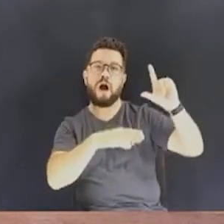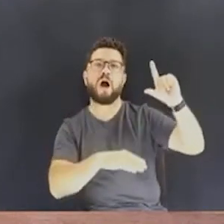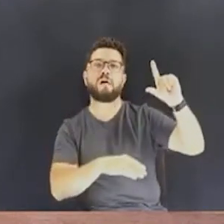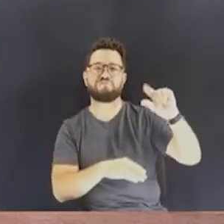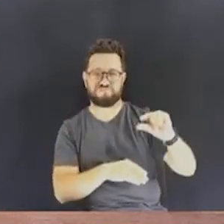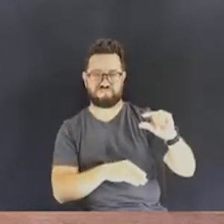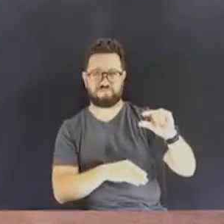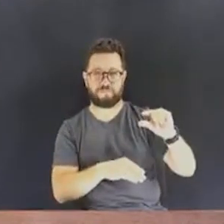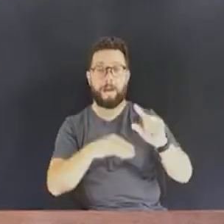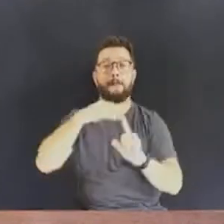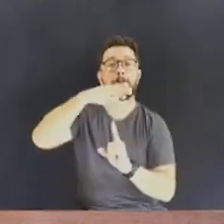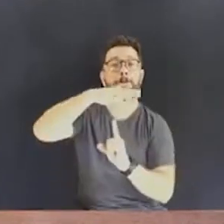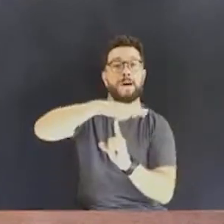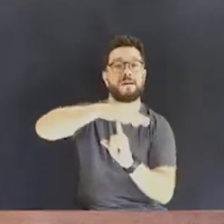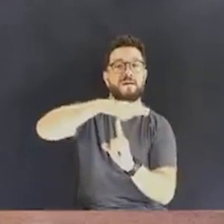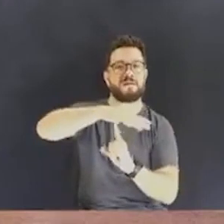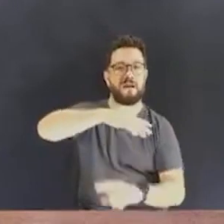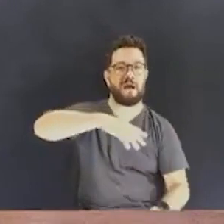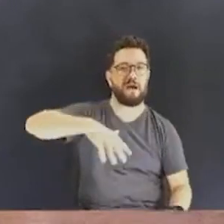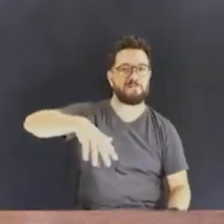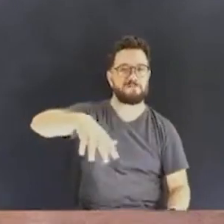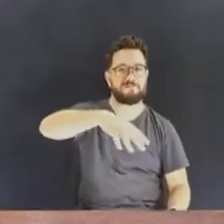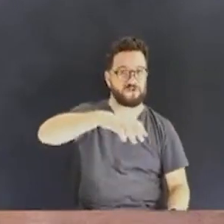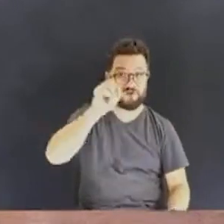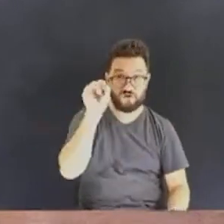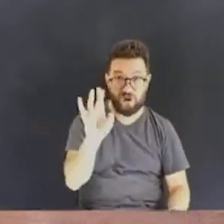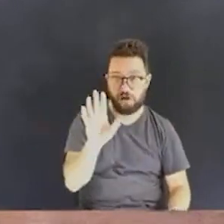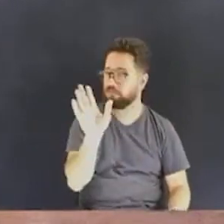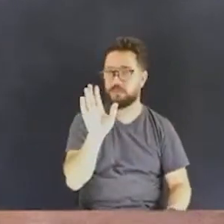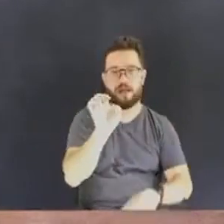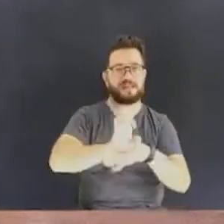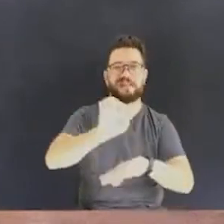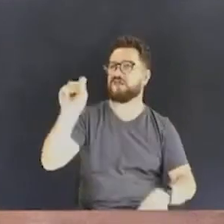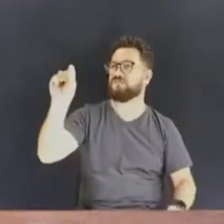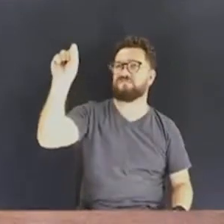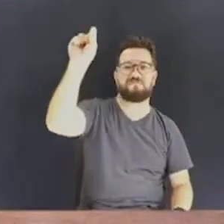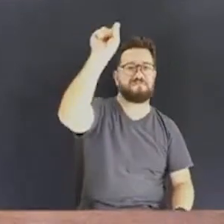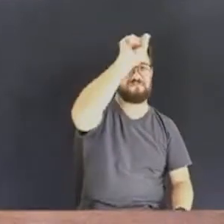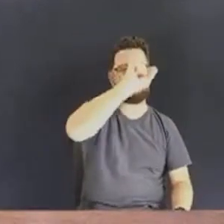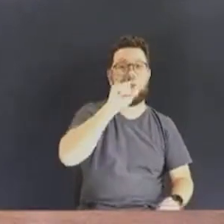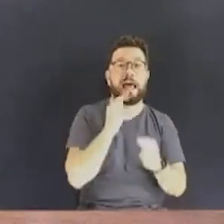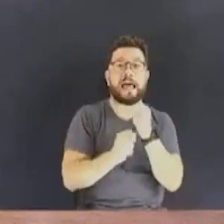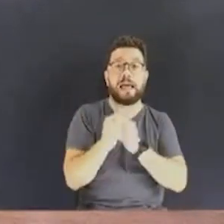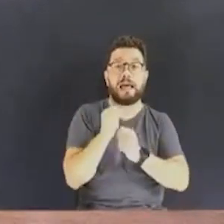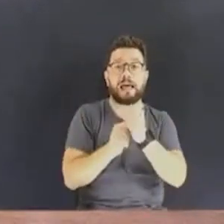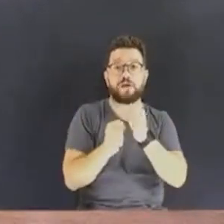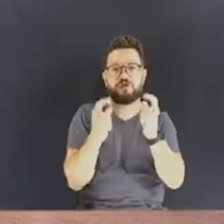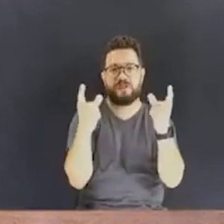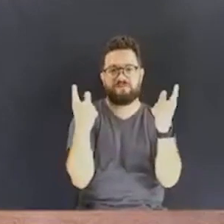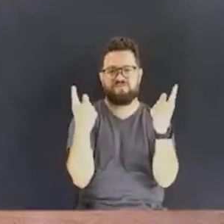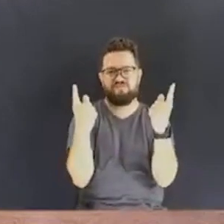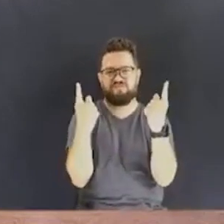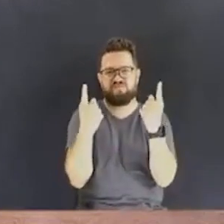Paraná, mas da grande maioria dos estados, houve um desaquecimento na economia no período.